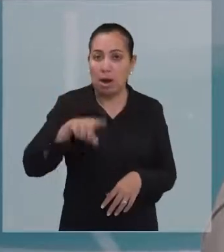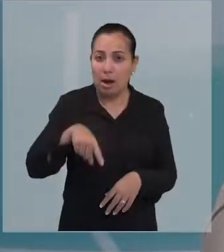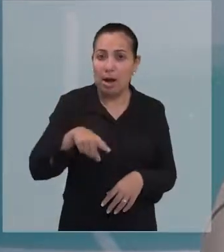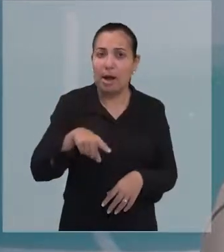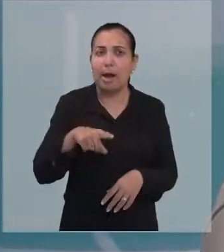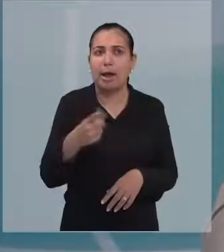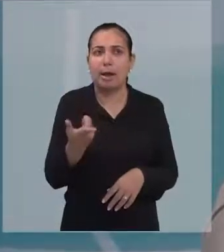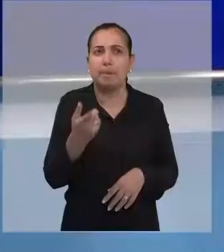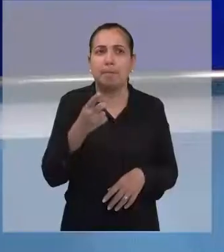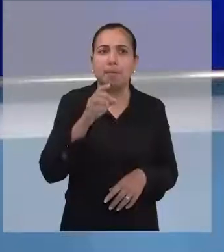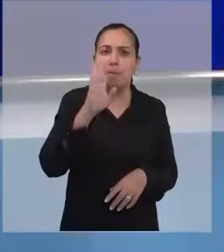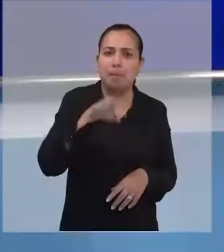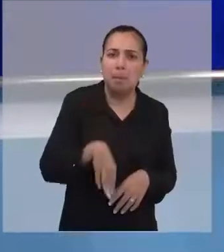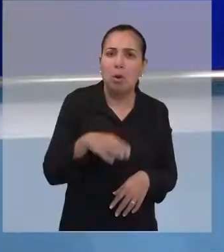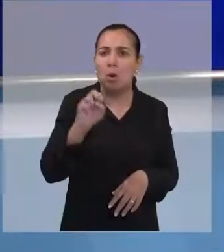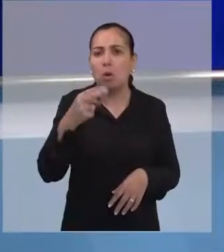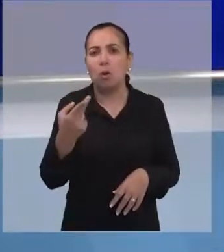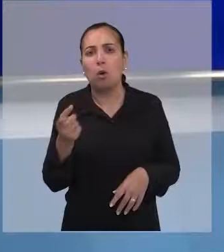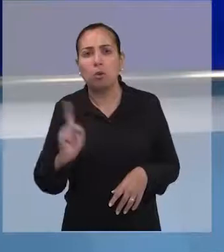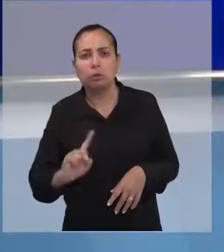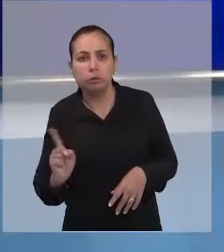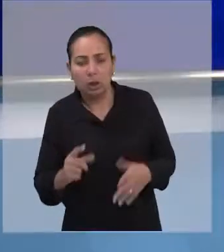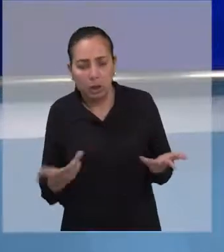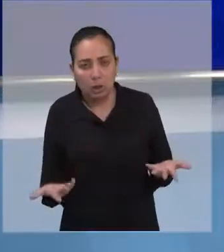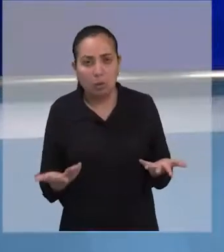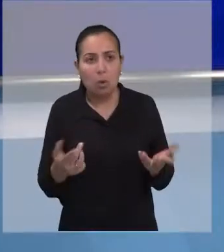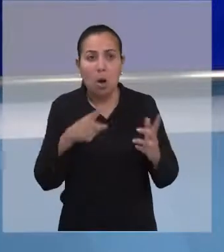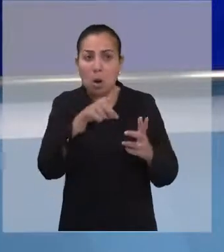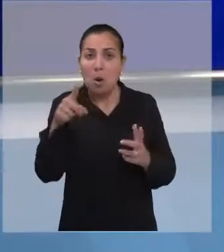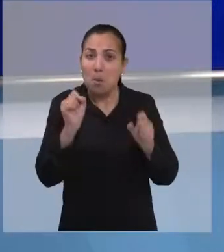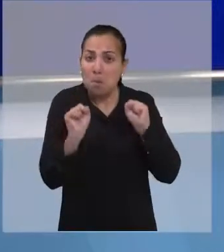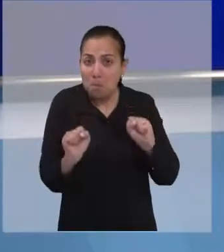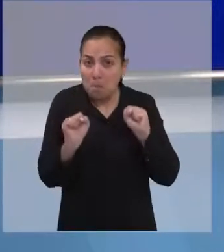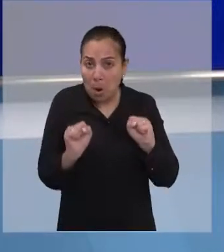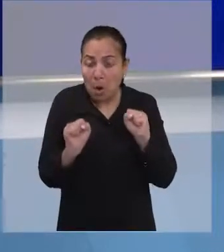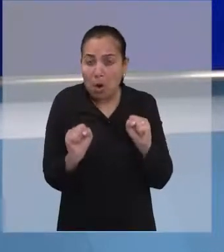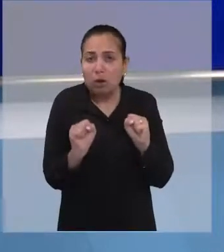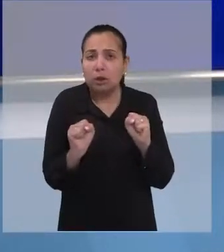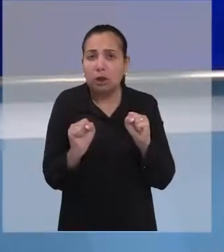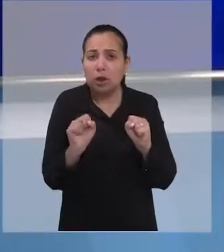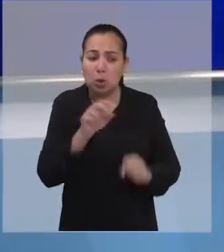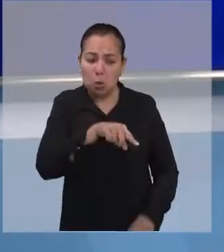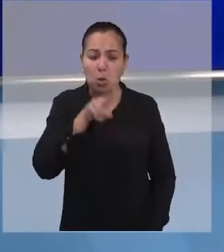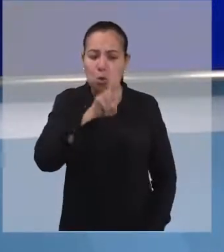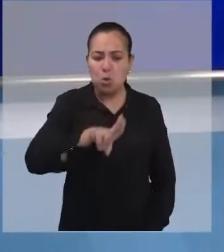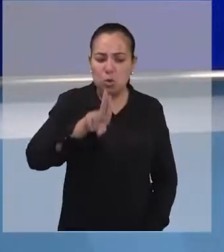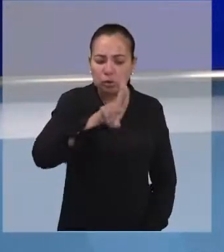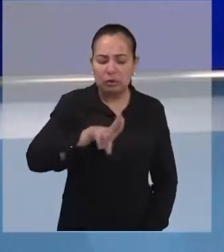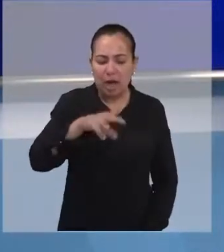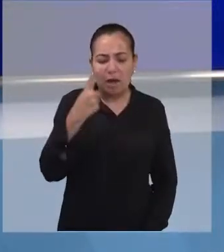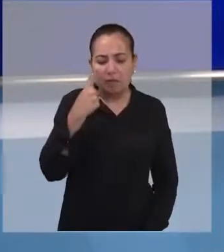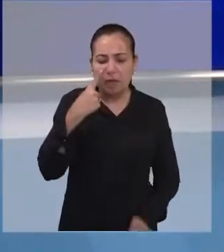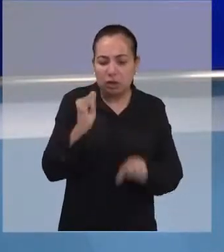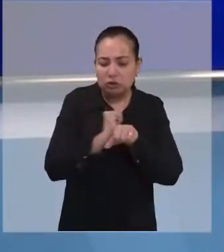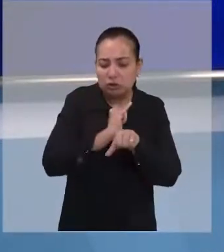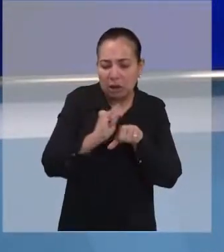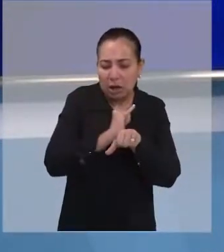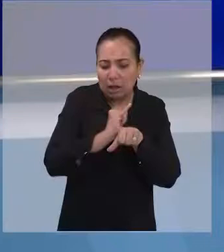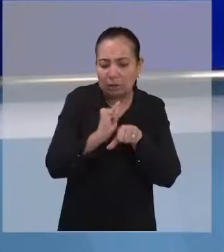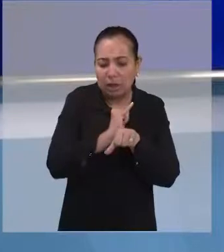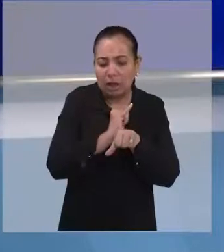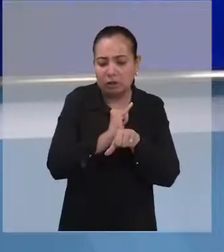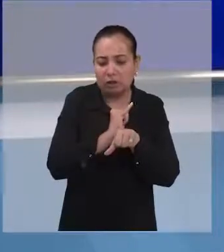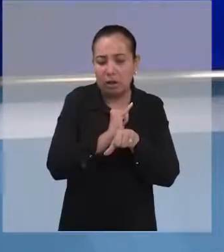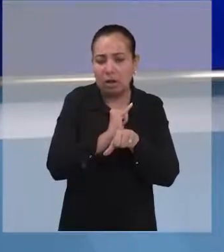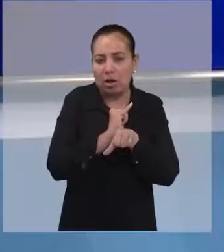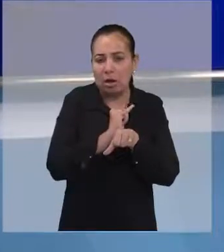feitos da ação. Podem eles usar de meios também considerados